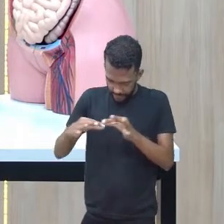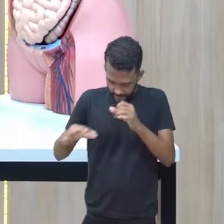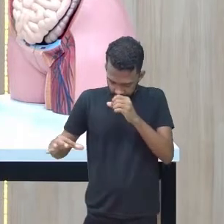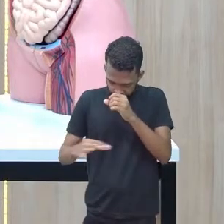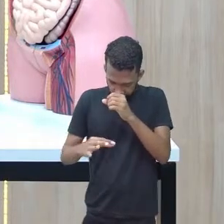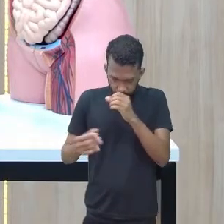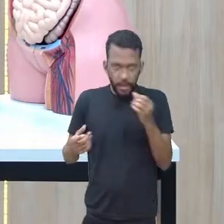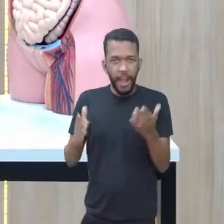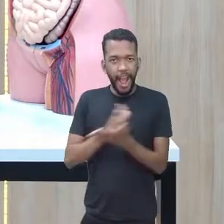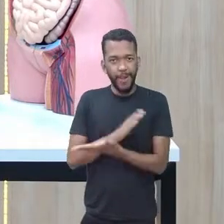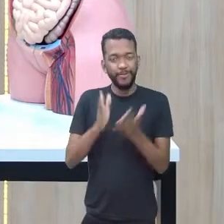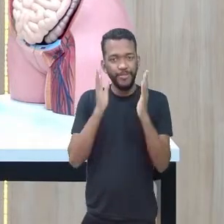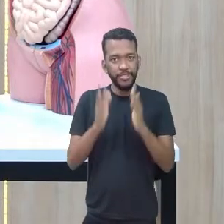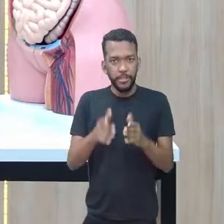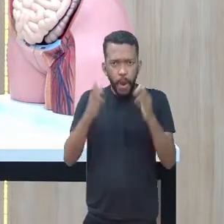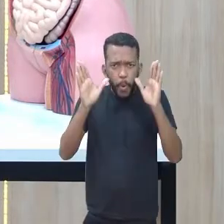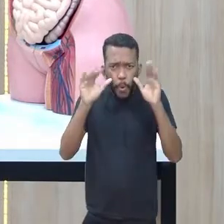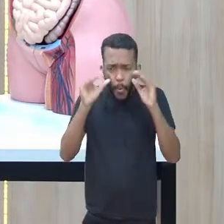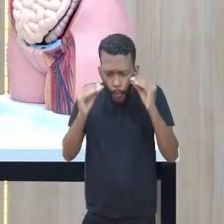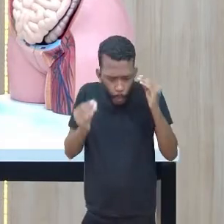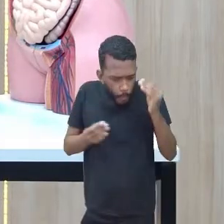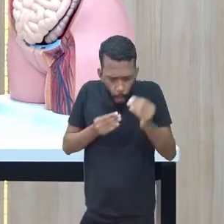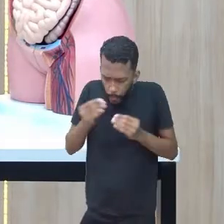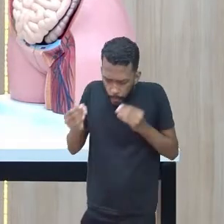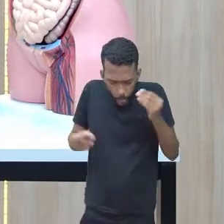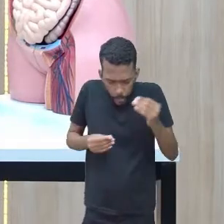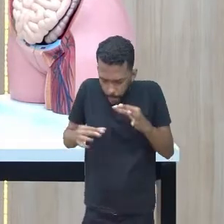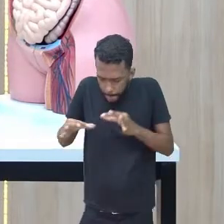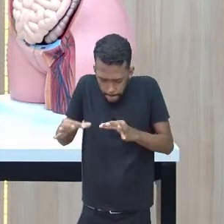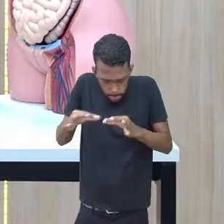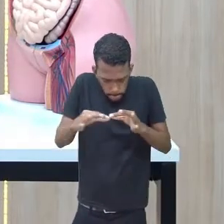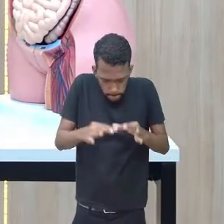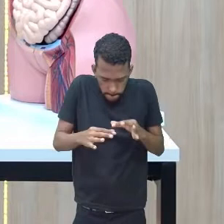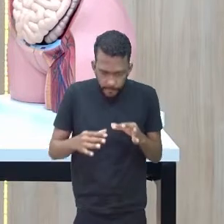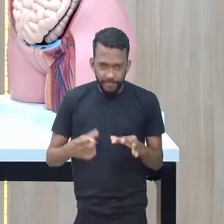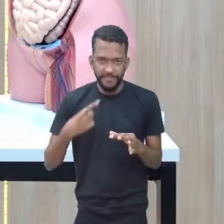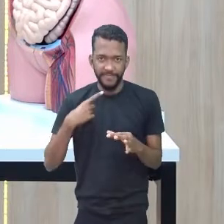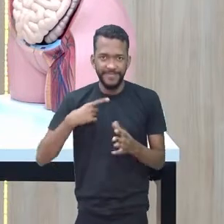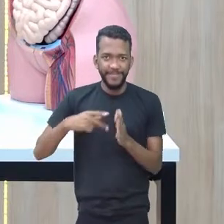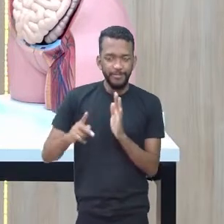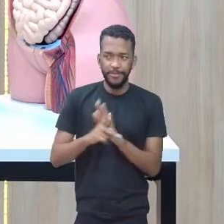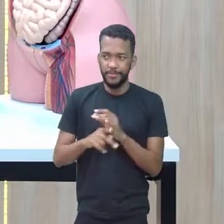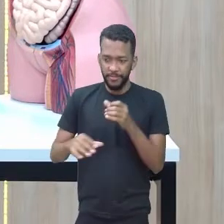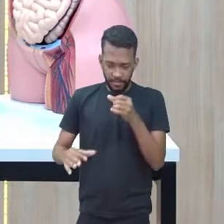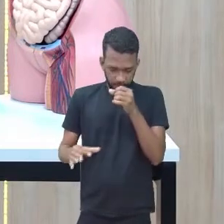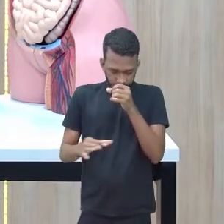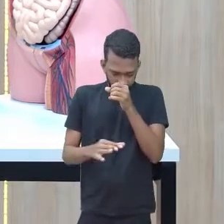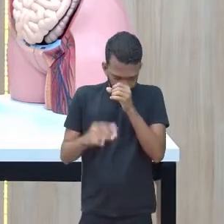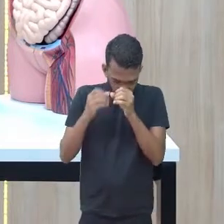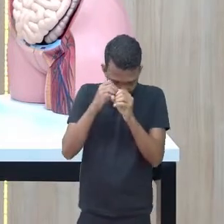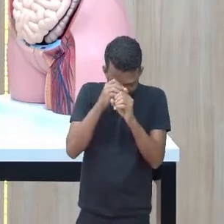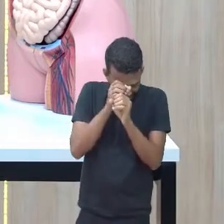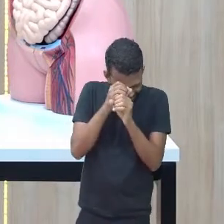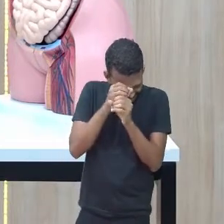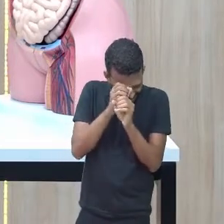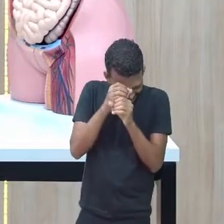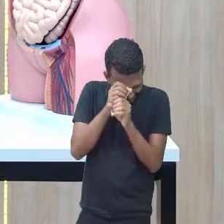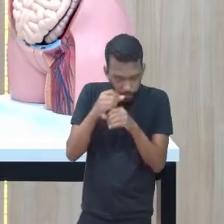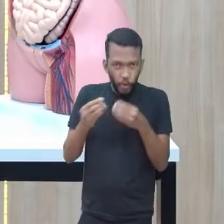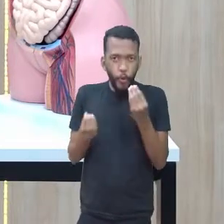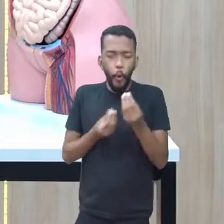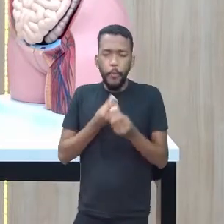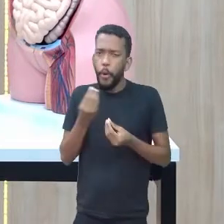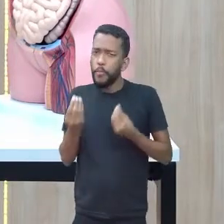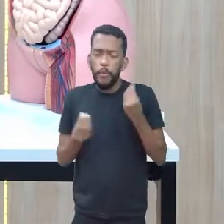ficaram curiosos. Como é que tem que colocar nessa mesa do microscópio e observar? Então, como eu coloquei